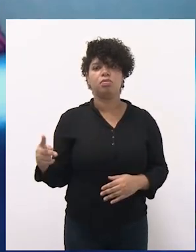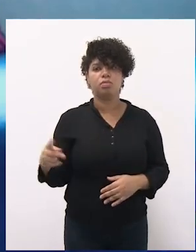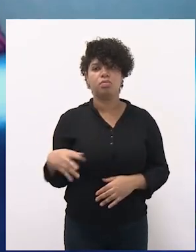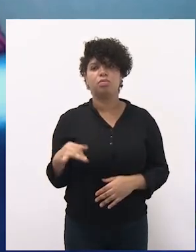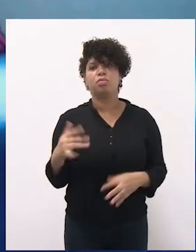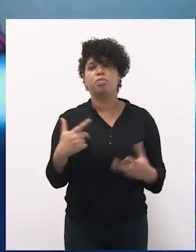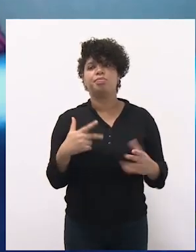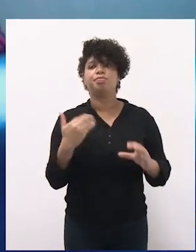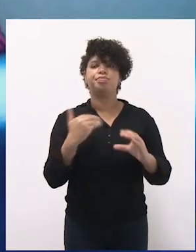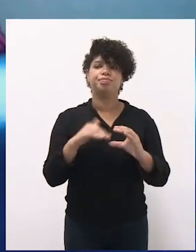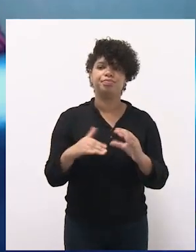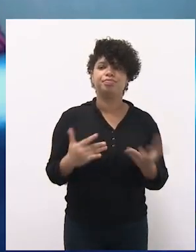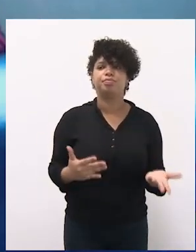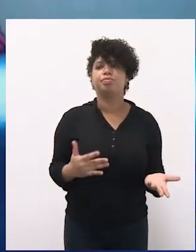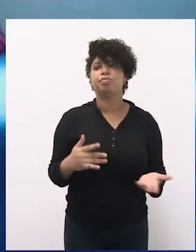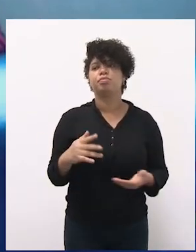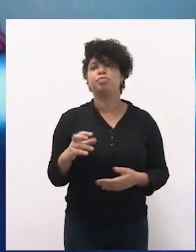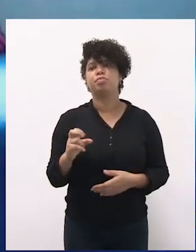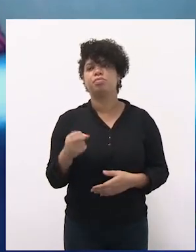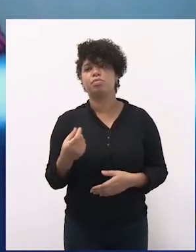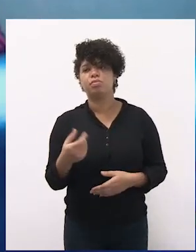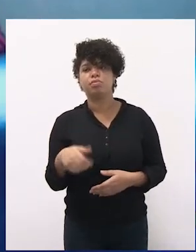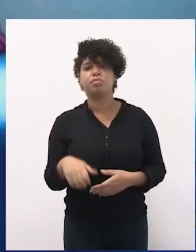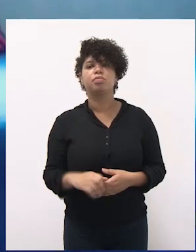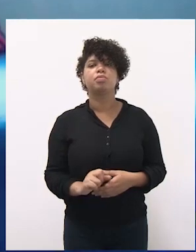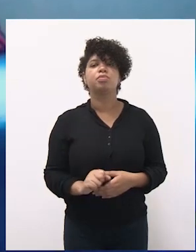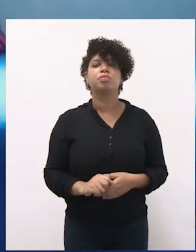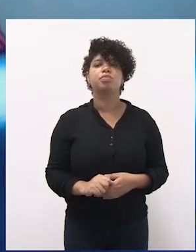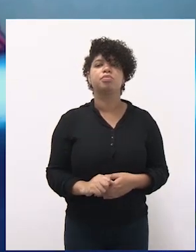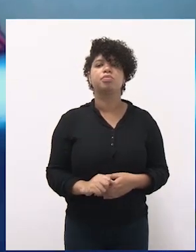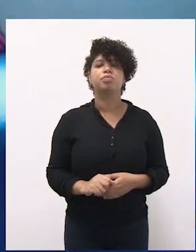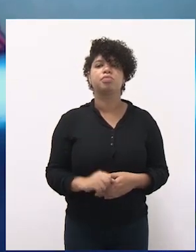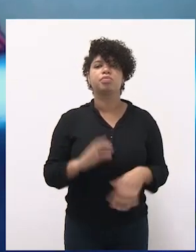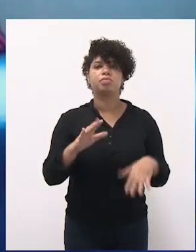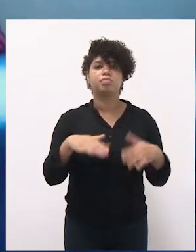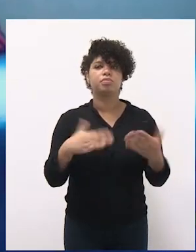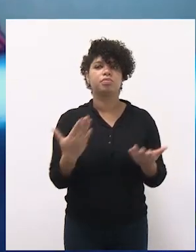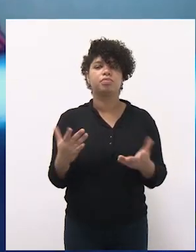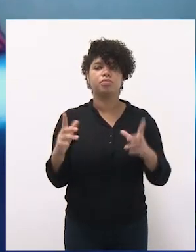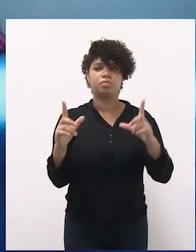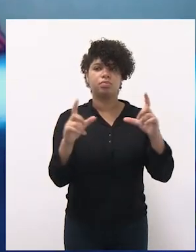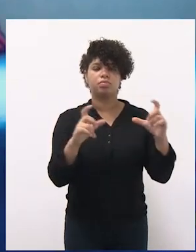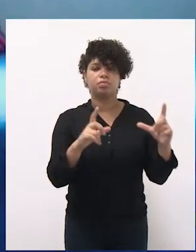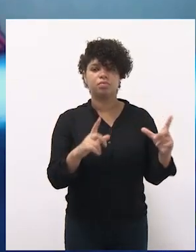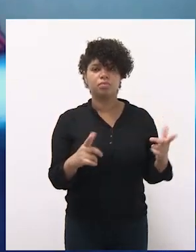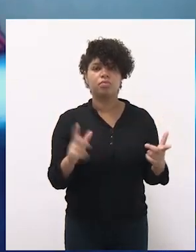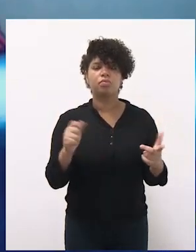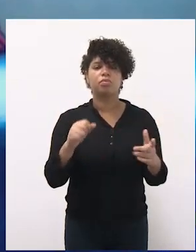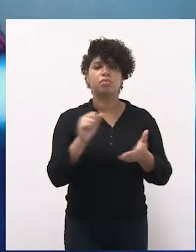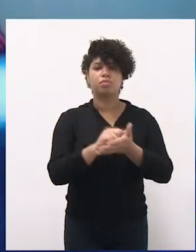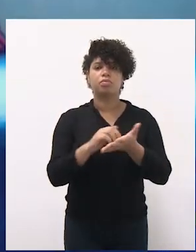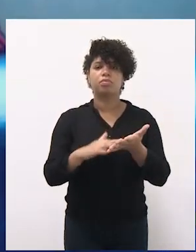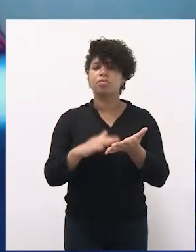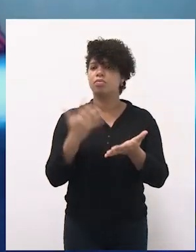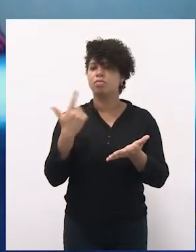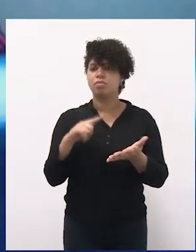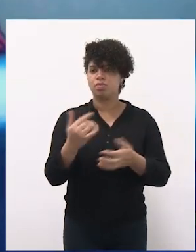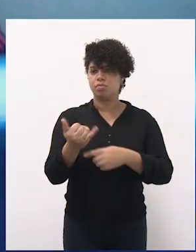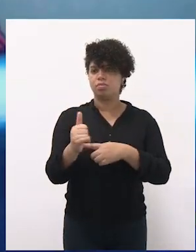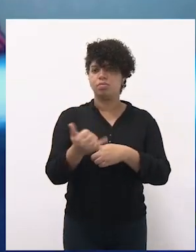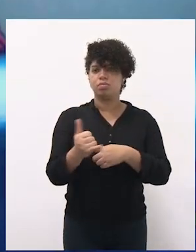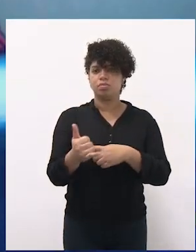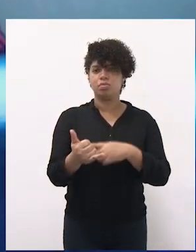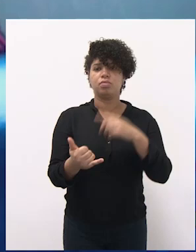deixar mensagem, se eu quero, às vezes, até mandar uma imagem para fazer uma atividade e tal, eu consigo fazer tudo isso